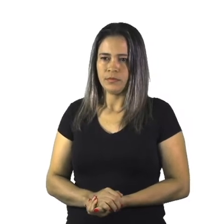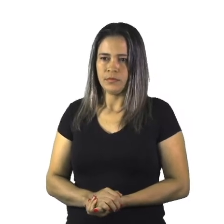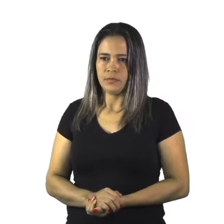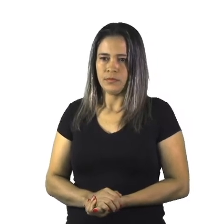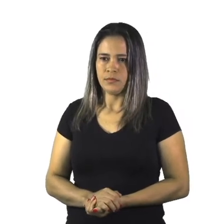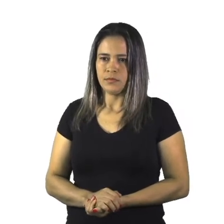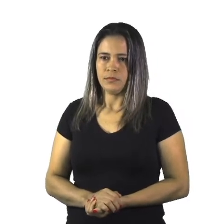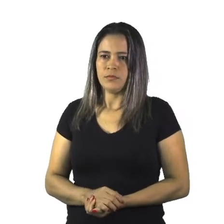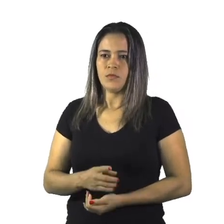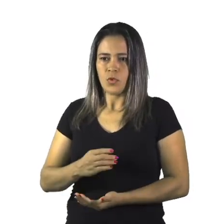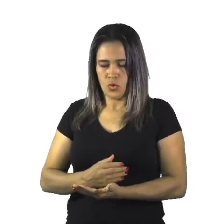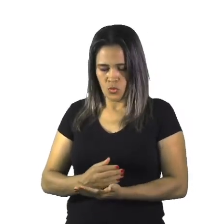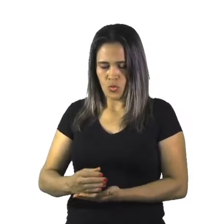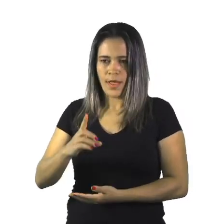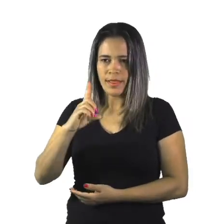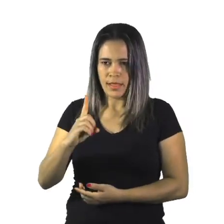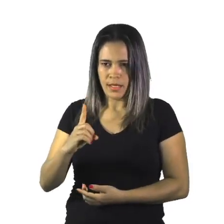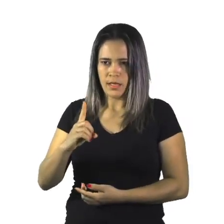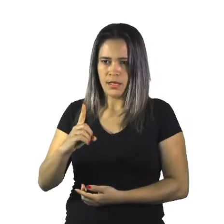D, né?